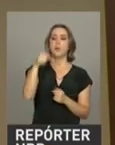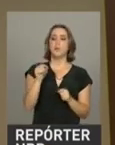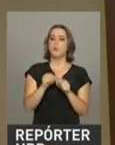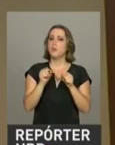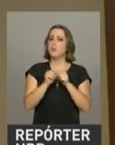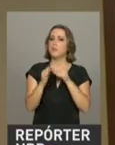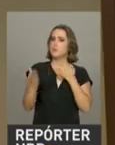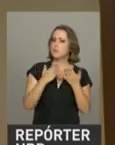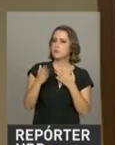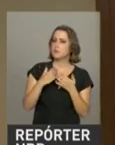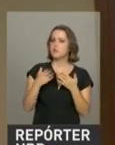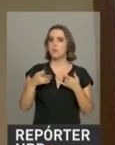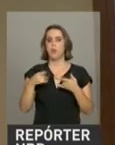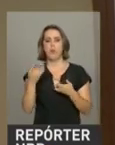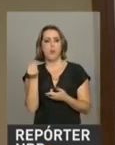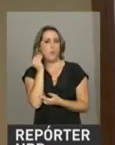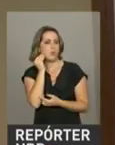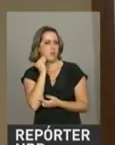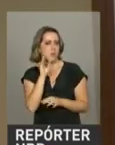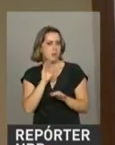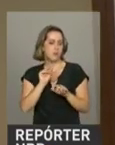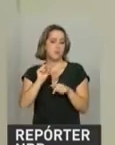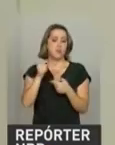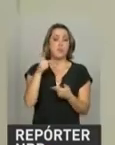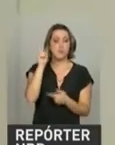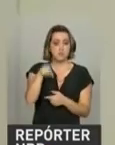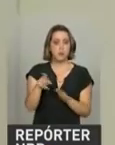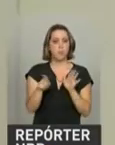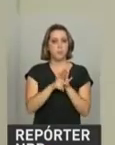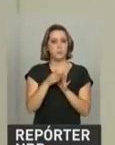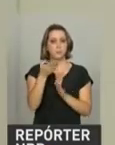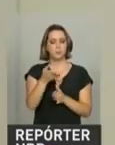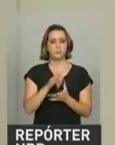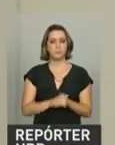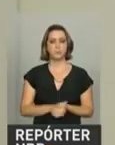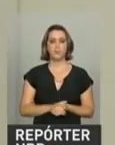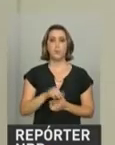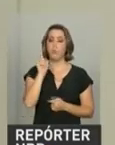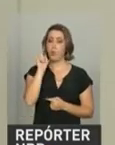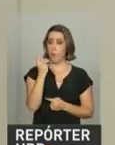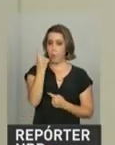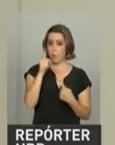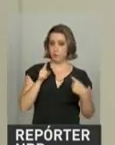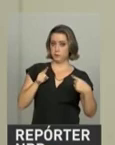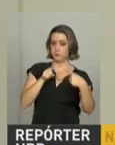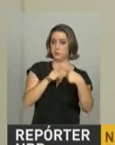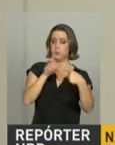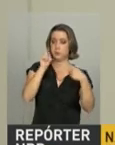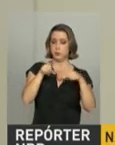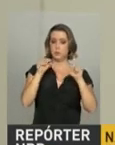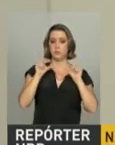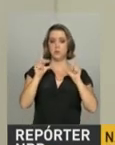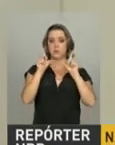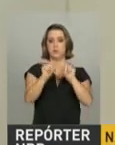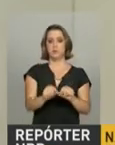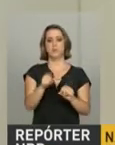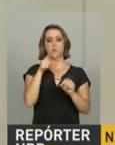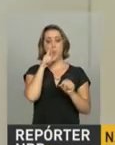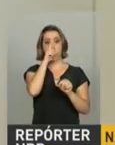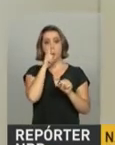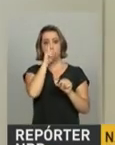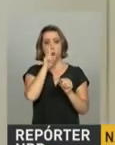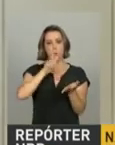procedimento ou um exame e é realmente ele. Uma das metas da Câmara de Segurança é diminuir o risco de